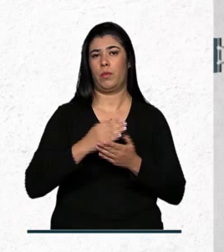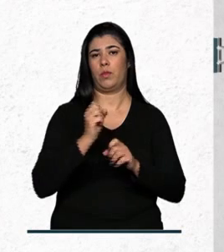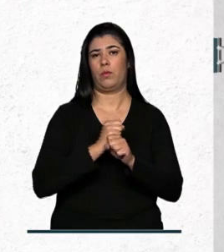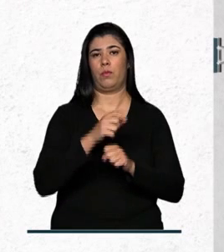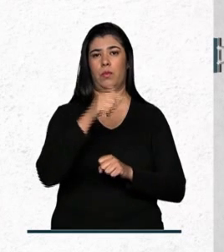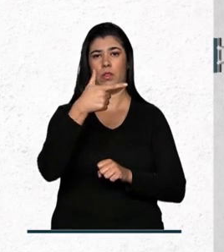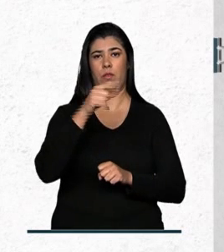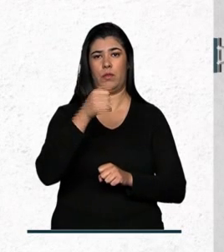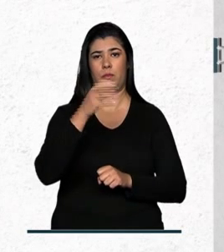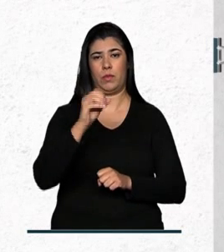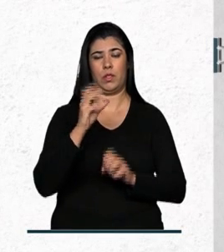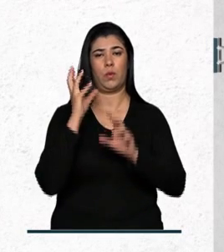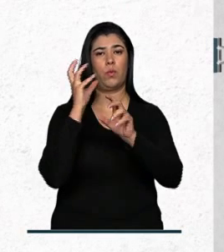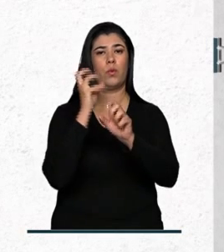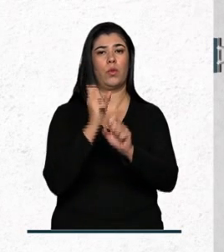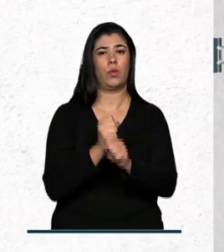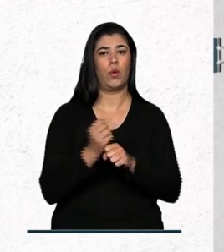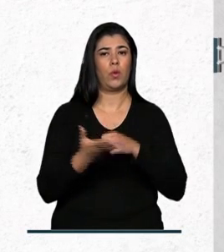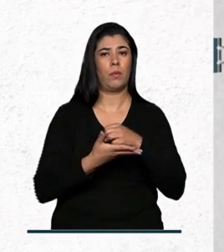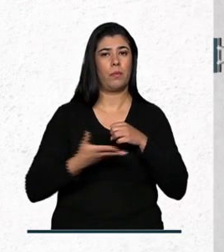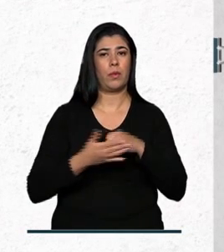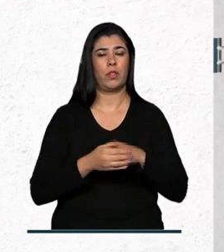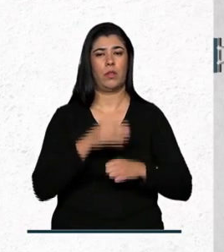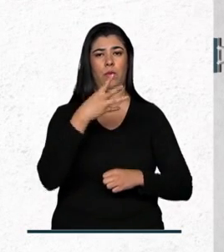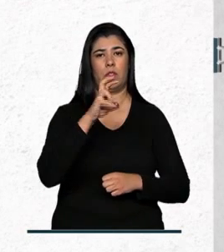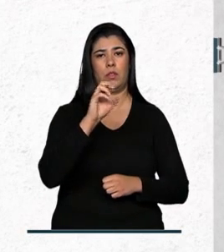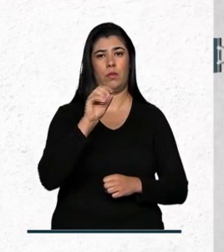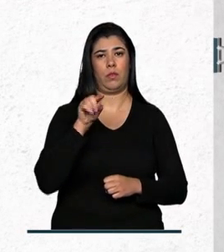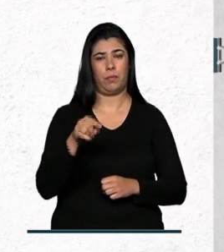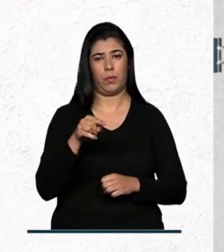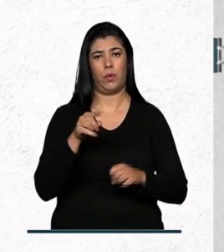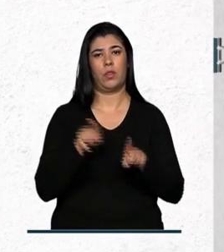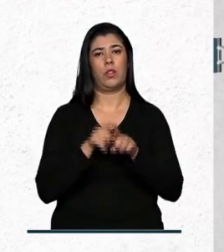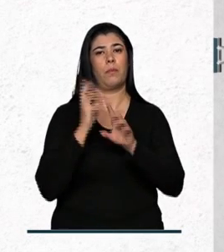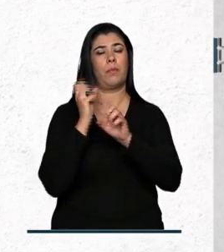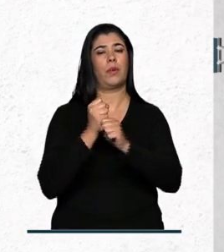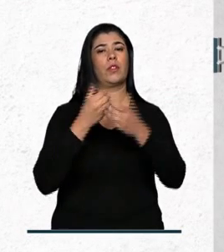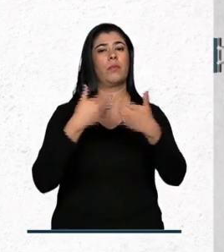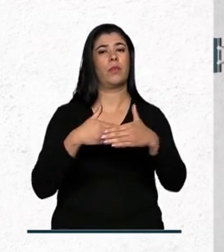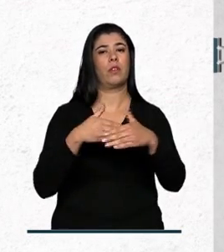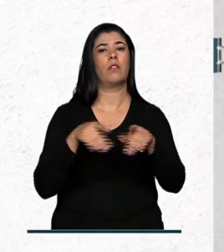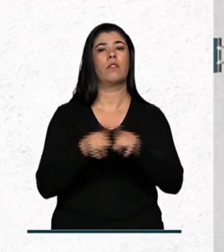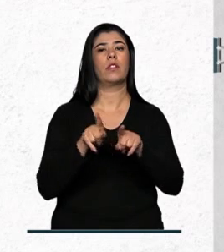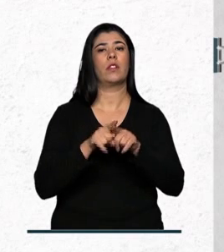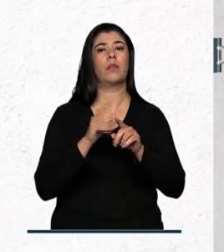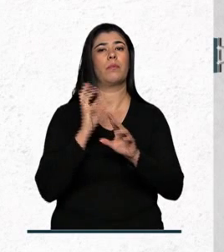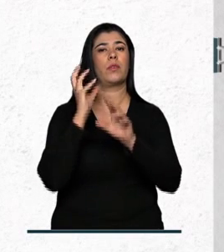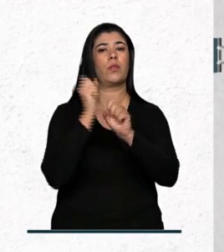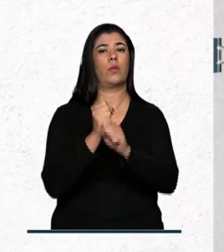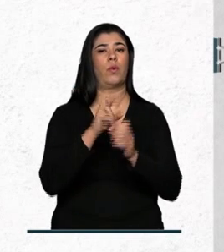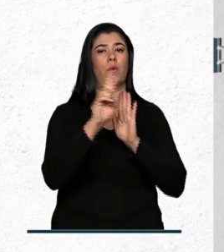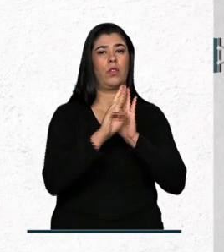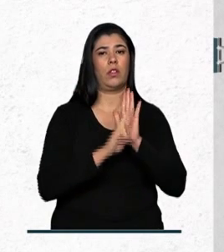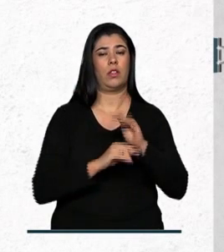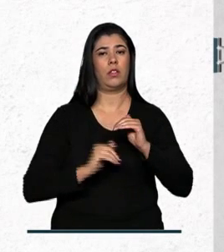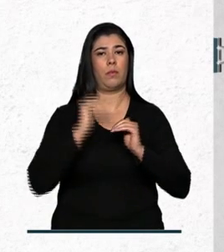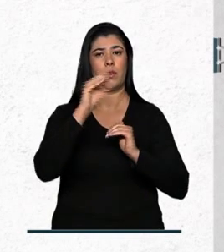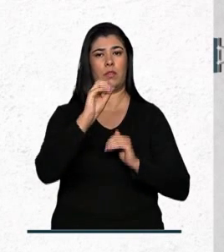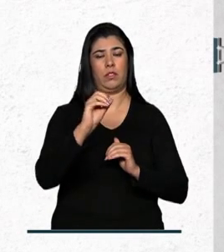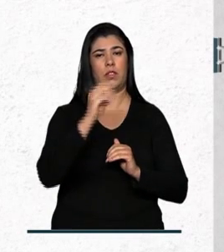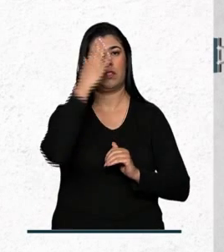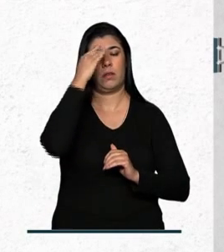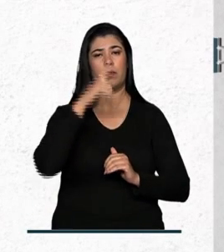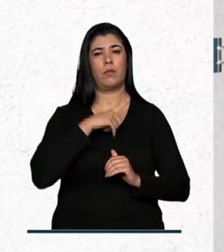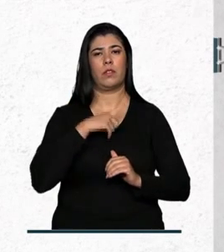2010, com nota mínima de 450 pontos, a média das provas, e nota superior a zero na redação.